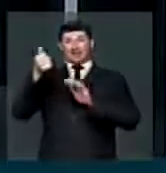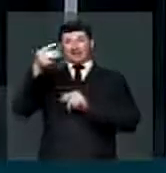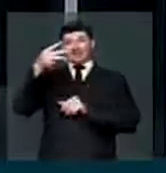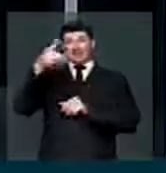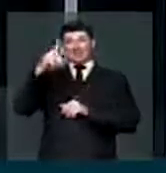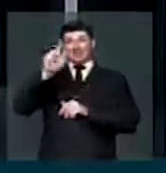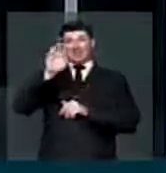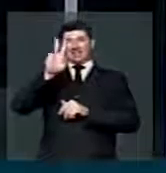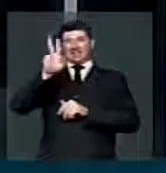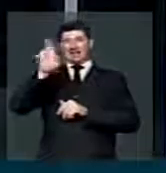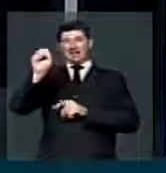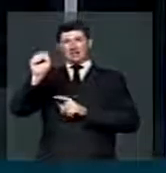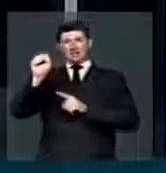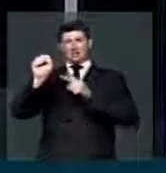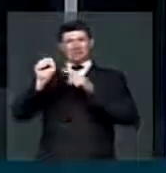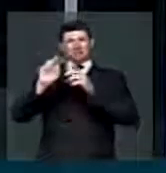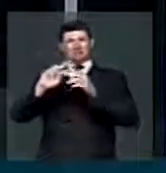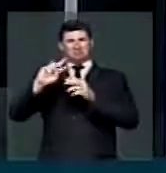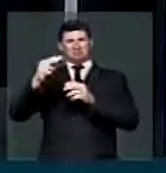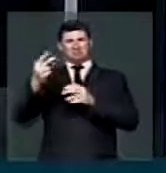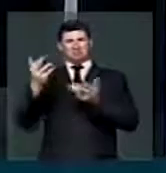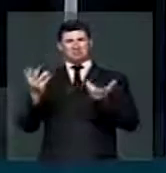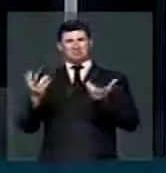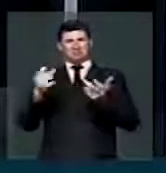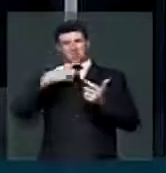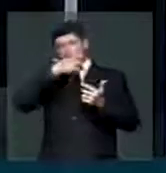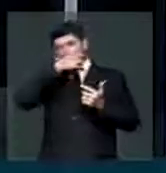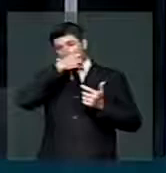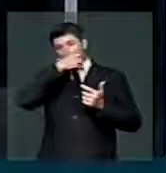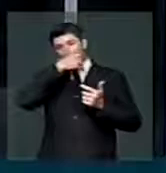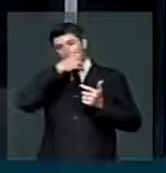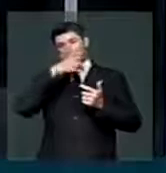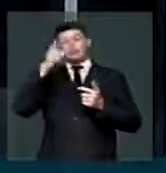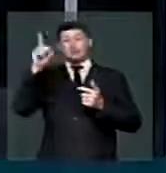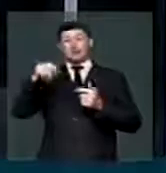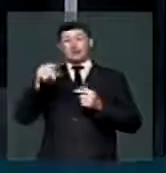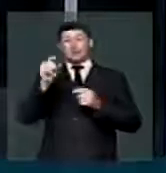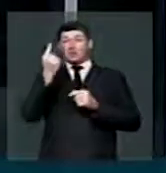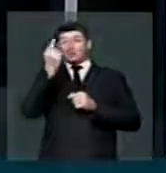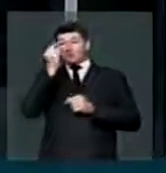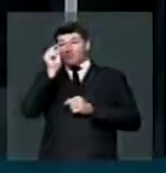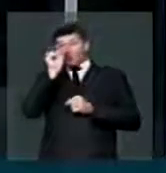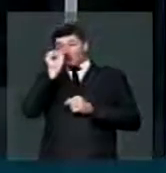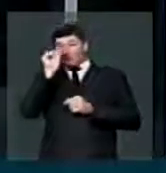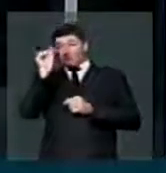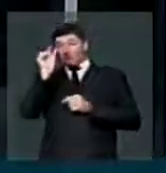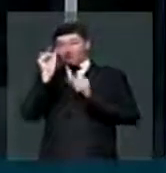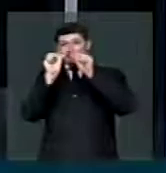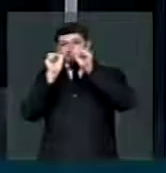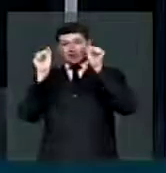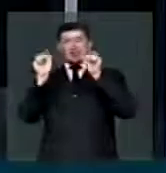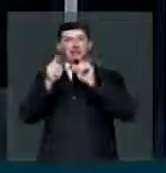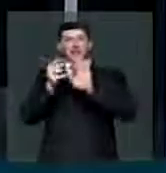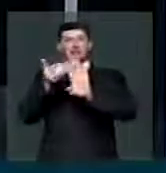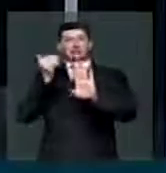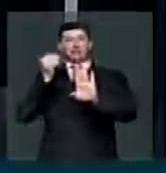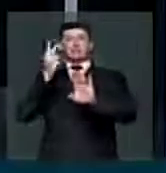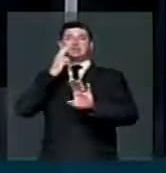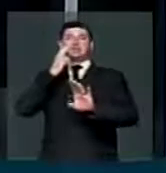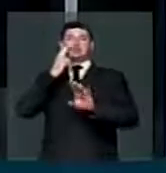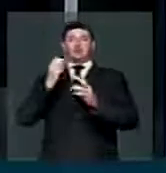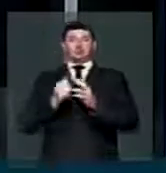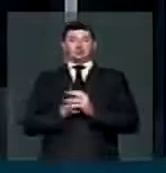graus. Ou seja, uma pequena frase incluída na lei para deixar fora a